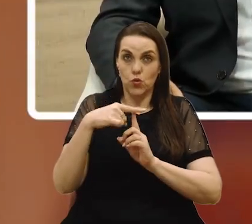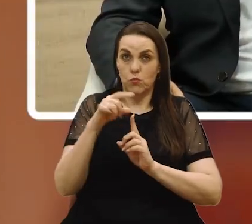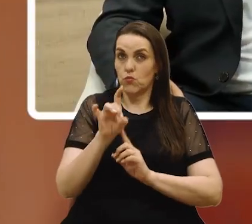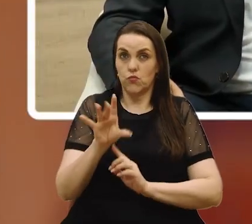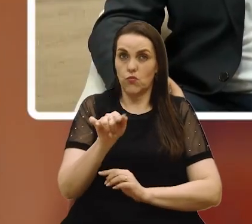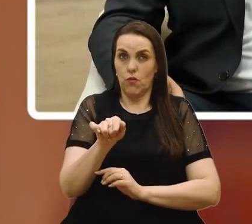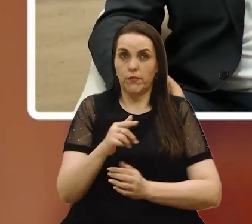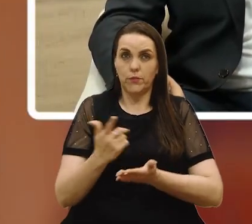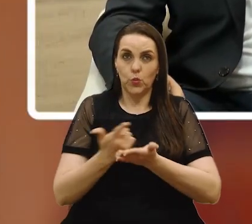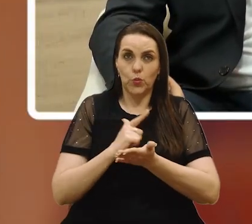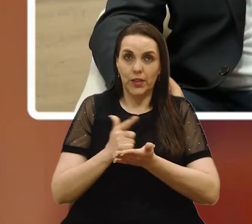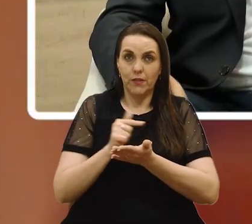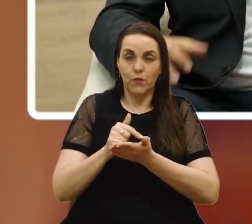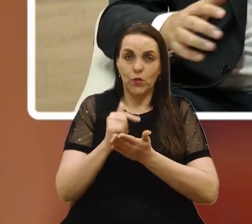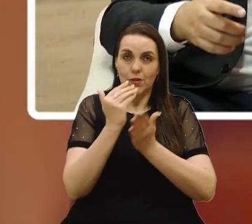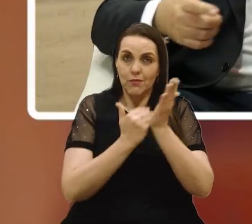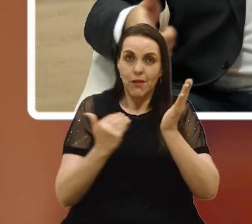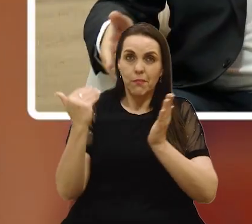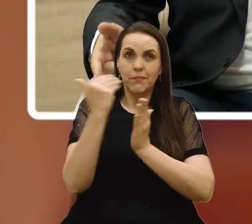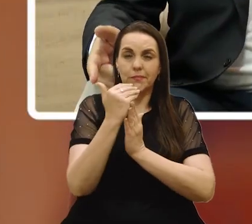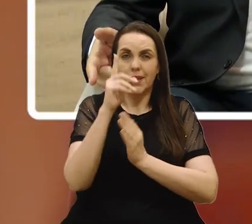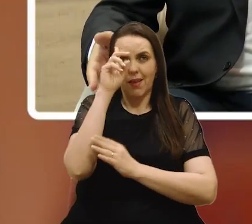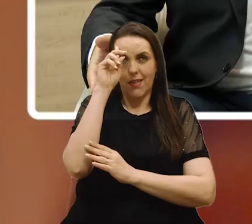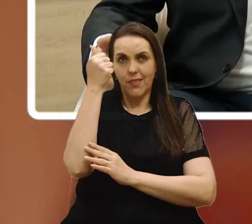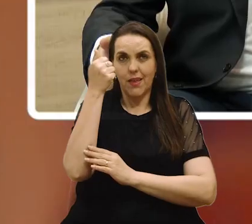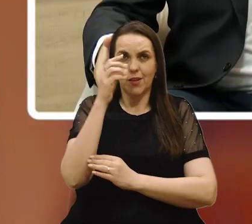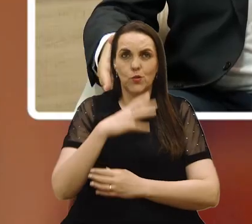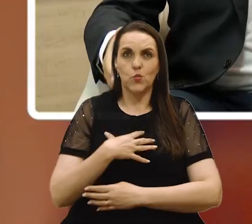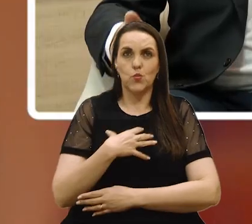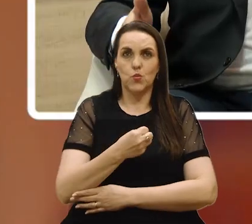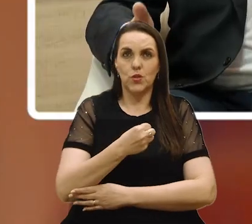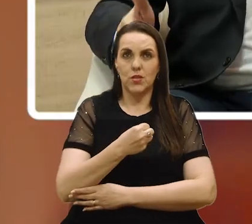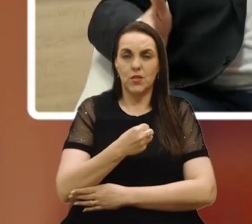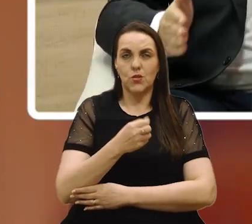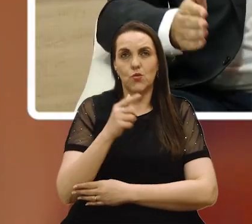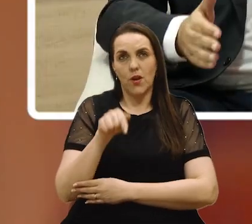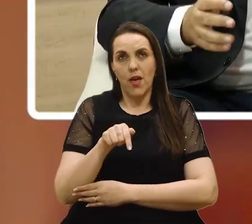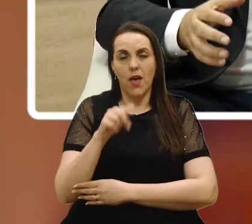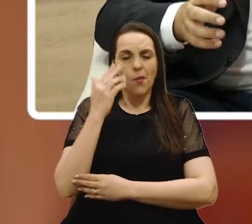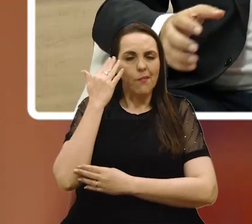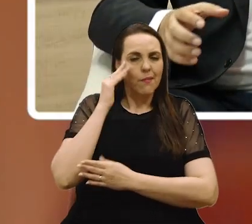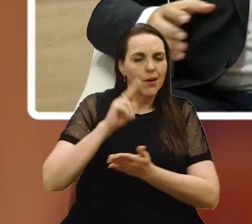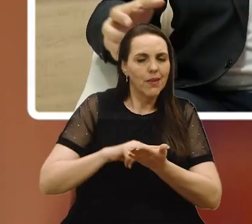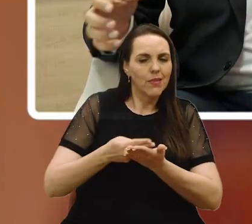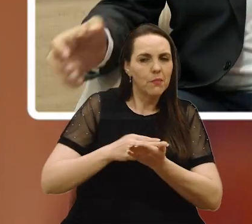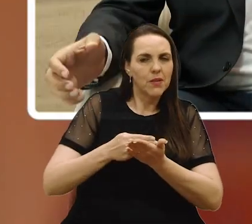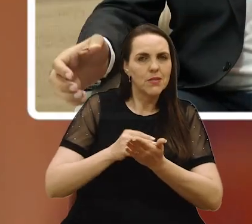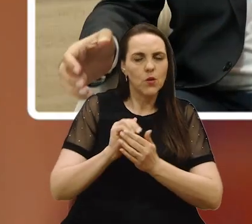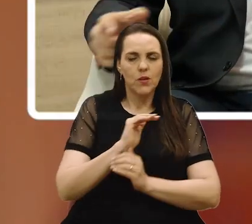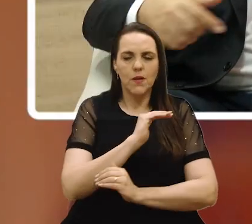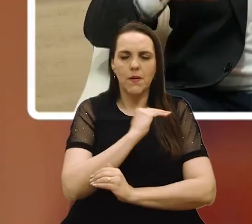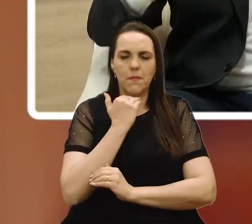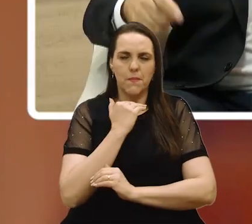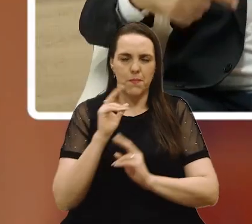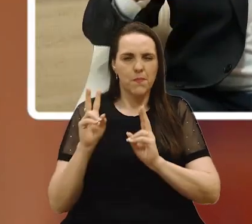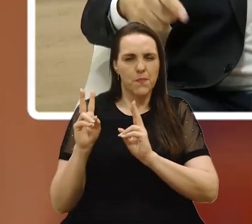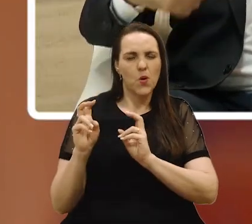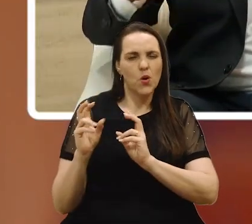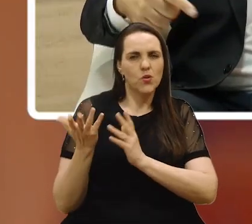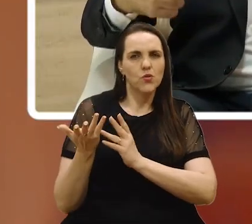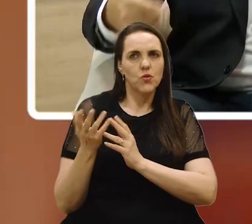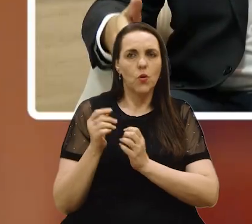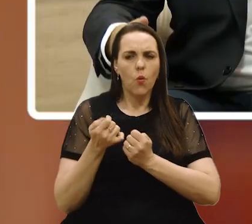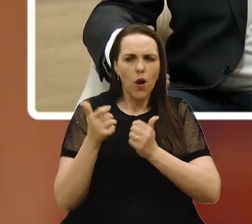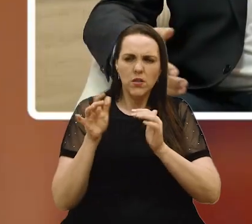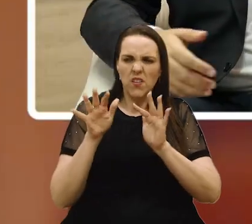tipo só e que extrapola só a ideia do suicídio. É uma reinterpretação sobre a morte e que ela fica quase